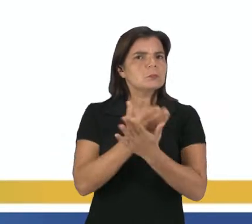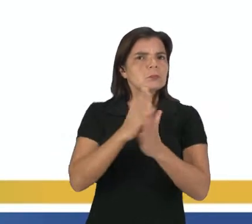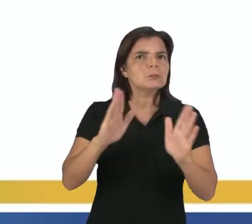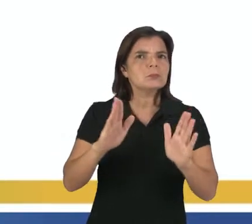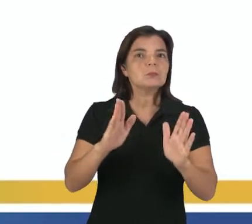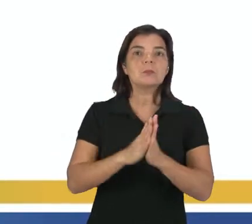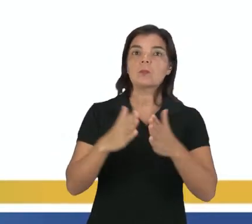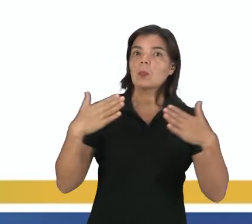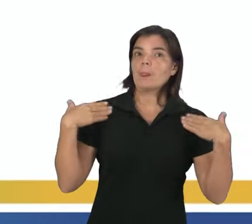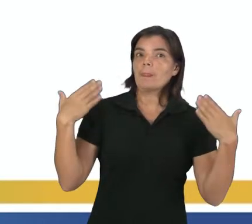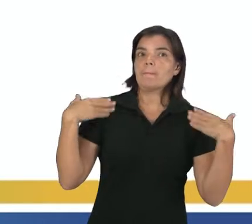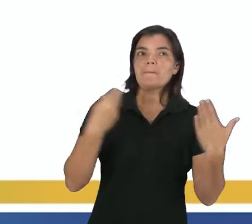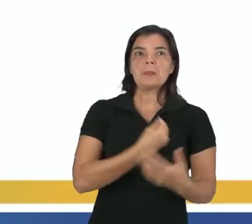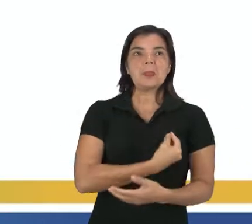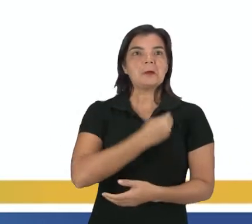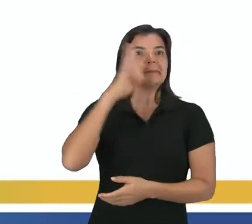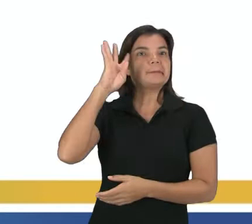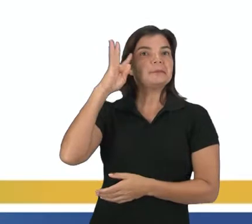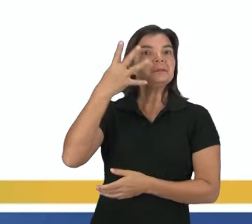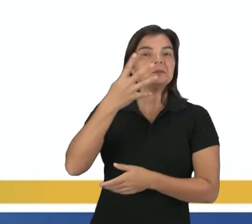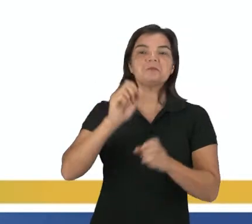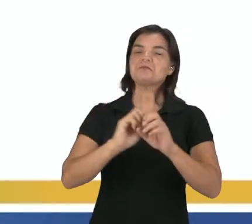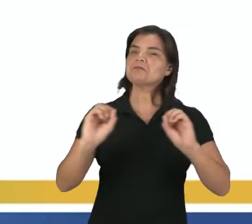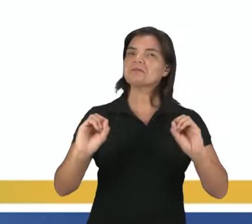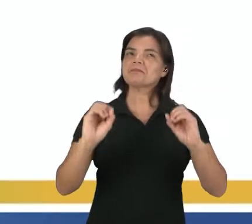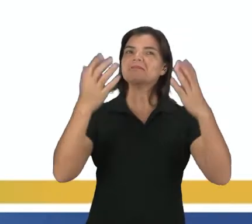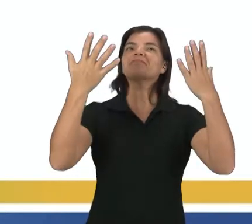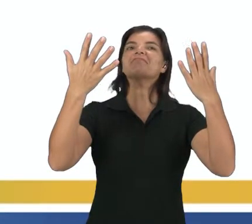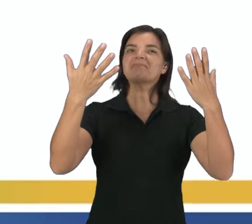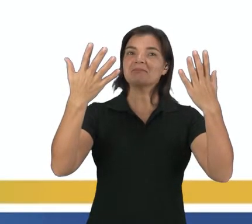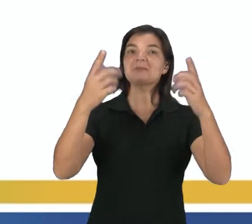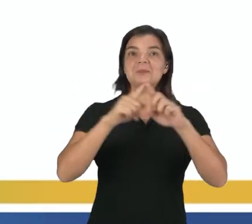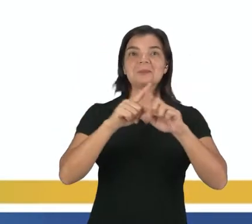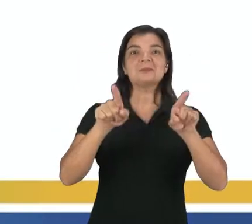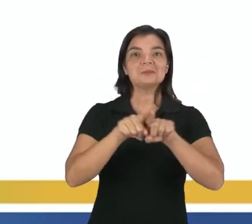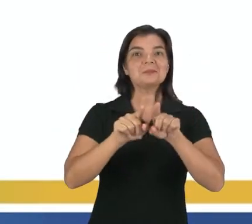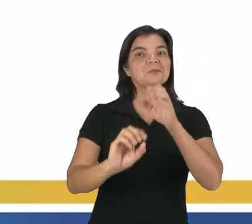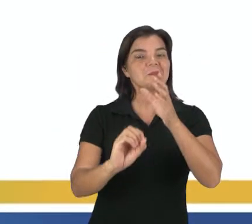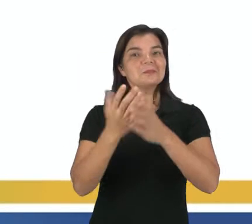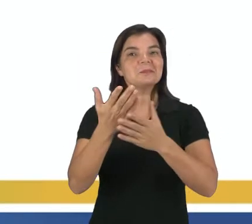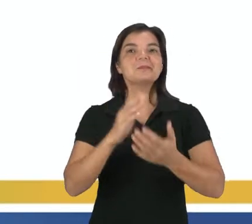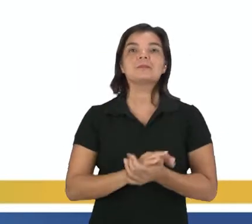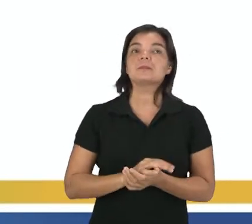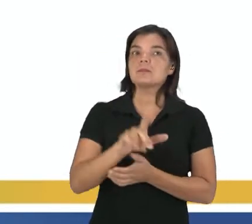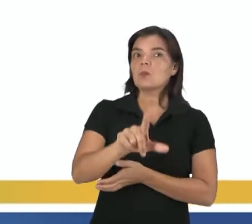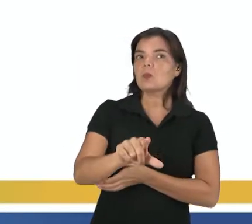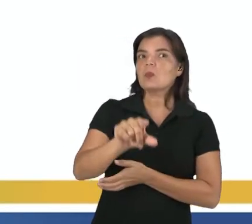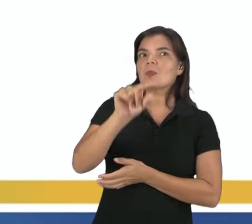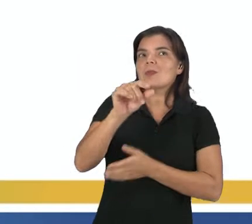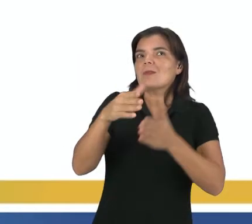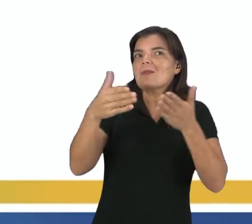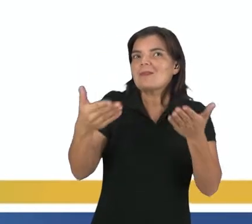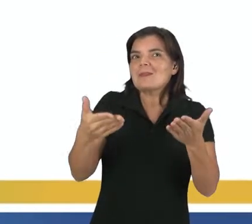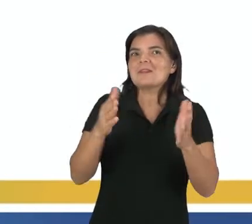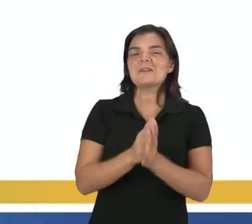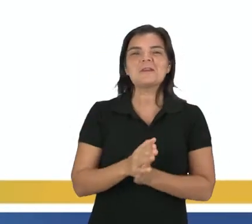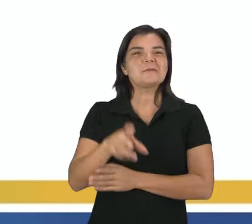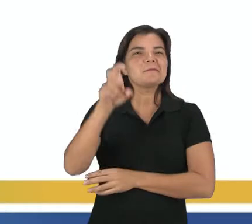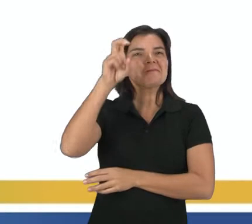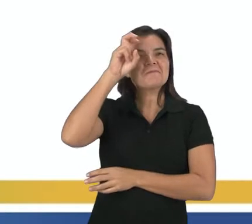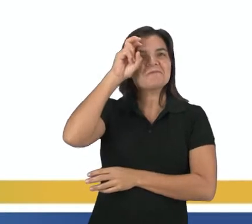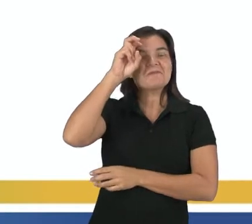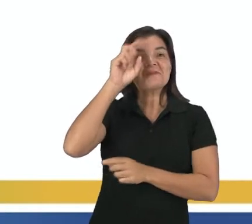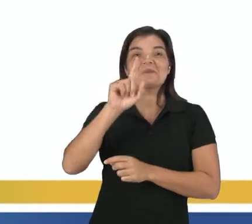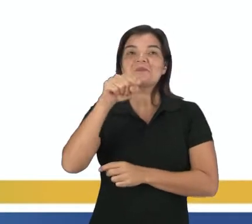Os alegres habitantes decidiram então dar uma grandiosa festa para comemorar este fato. Escolheram a